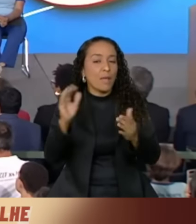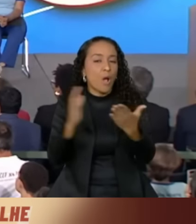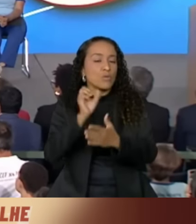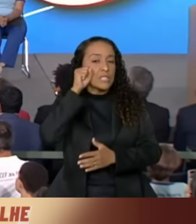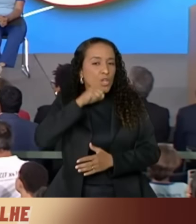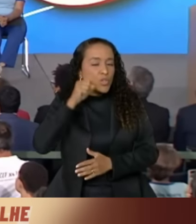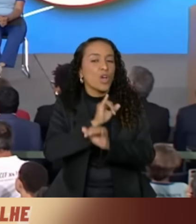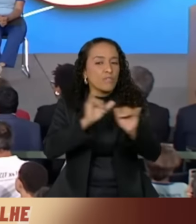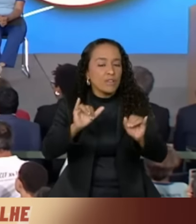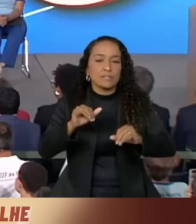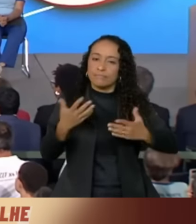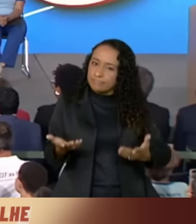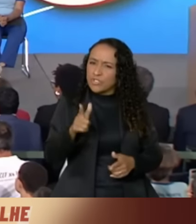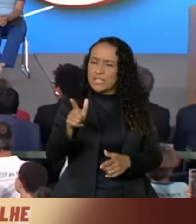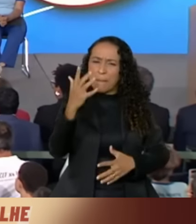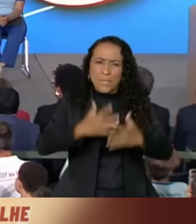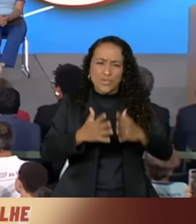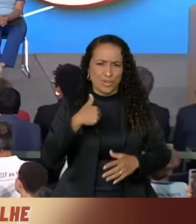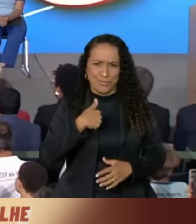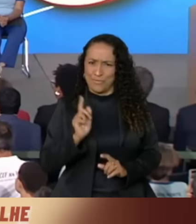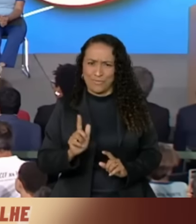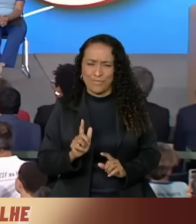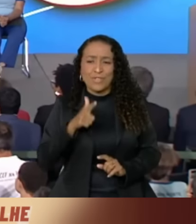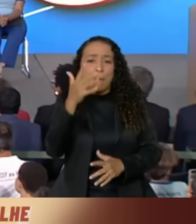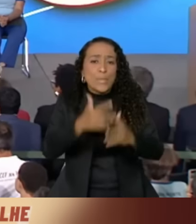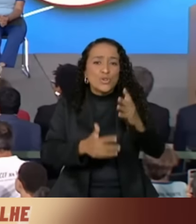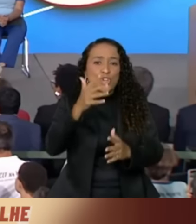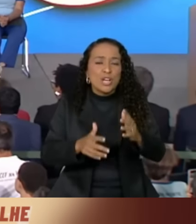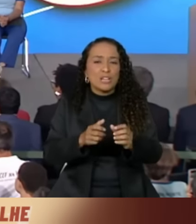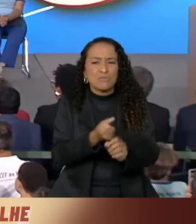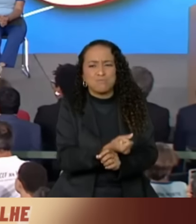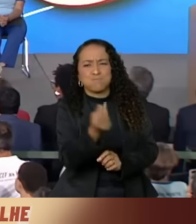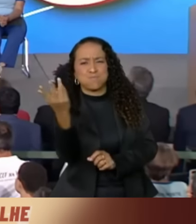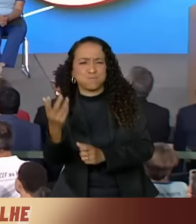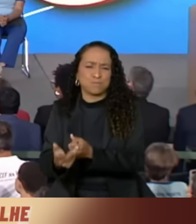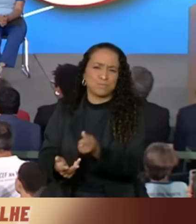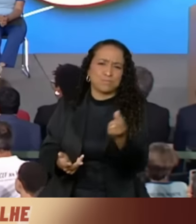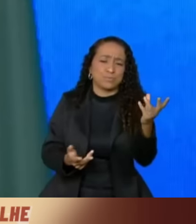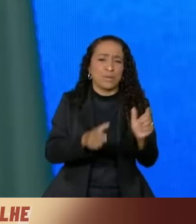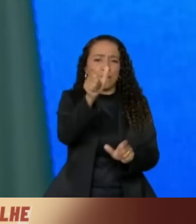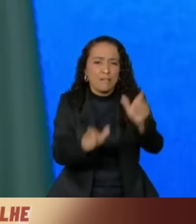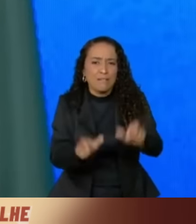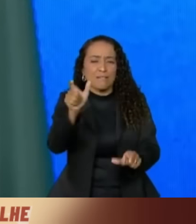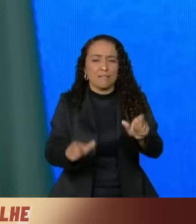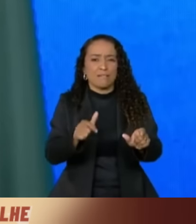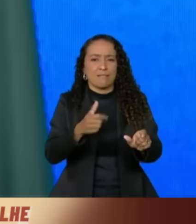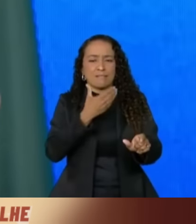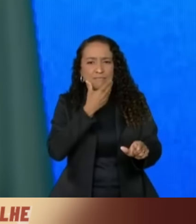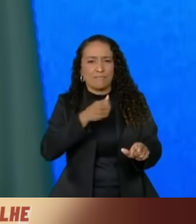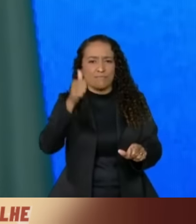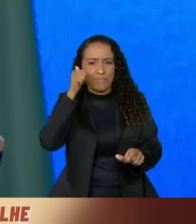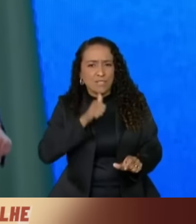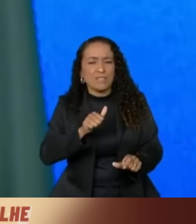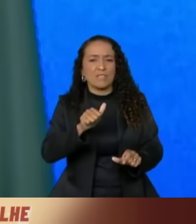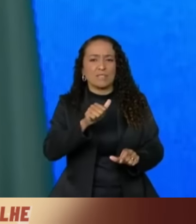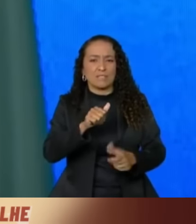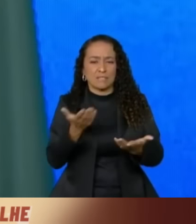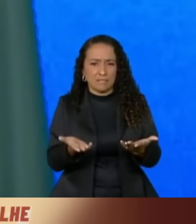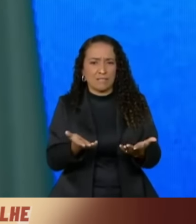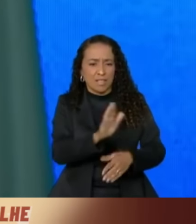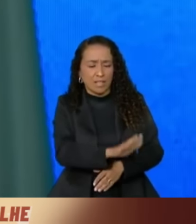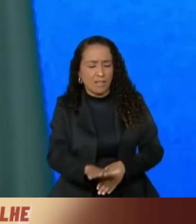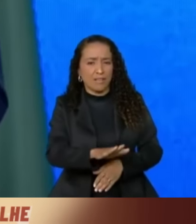senadores de que eles não estavam me prejudicando. Eles estavam prejudicando os milhões e milhões e milhões de meninas, de meninos, de mulheres,